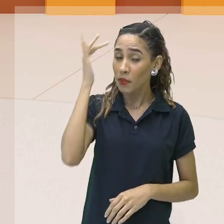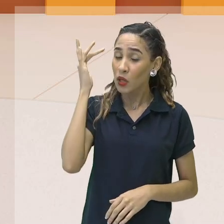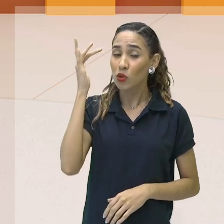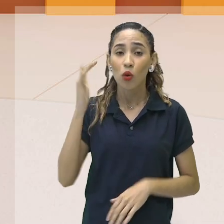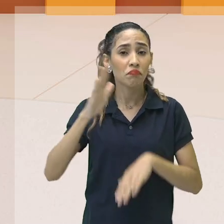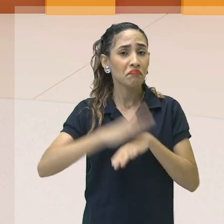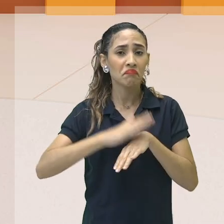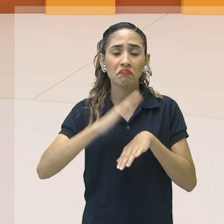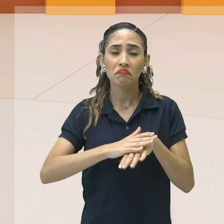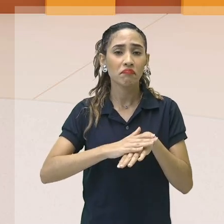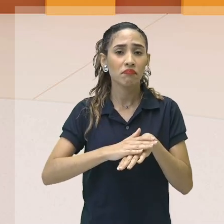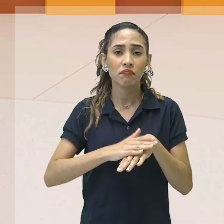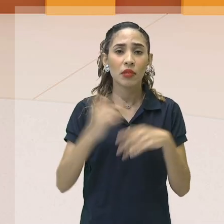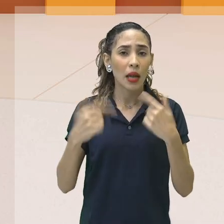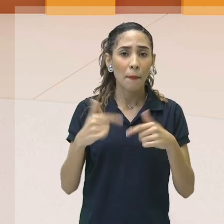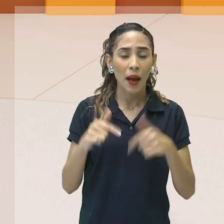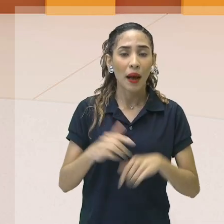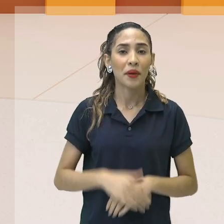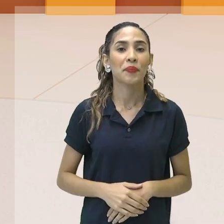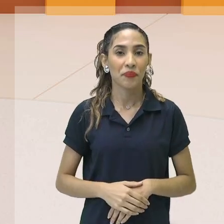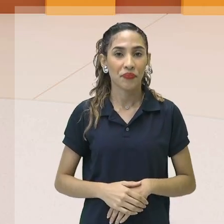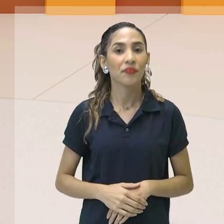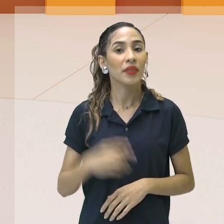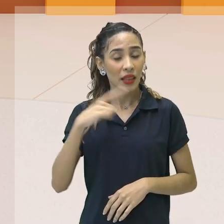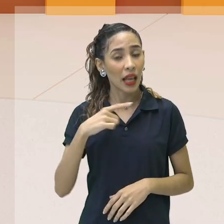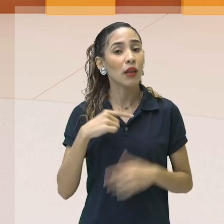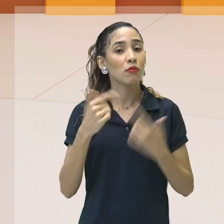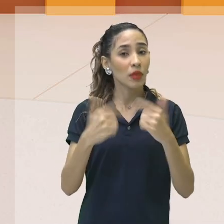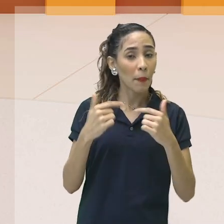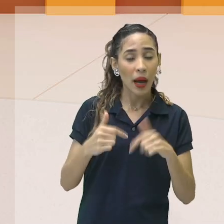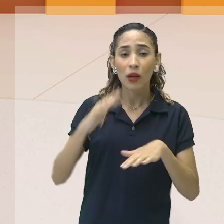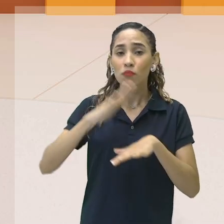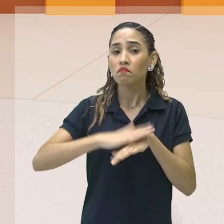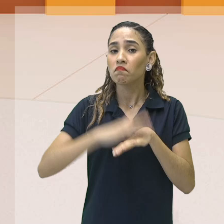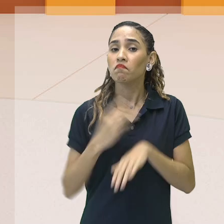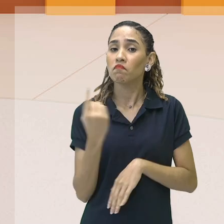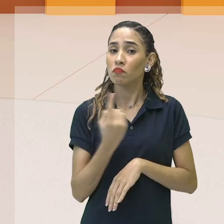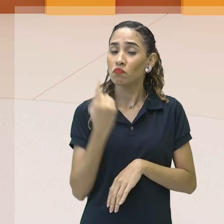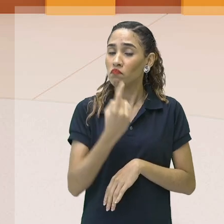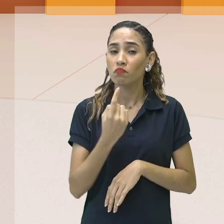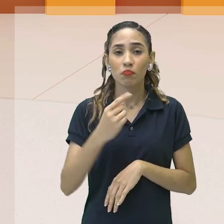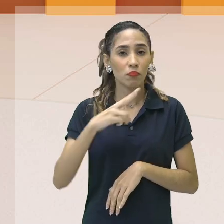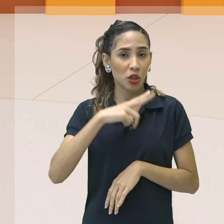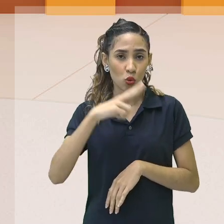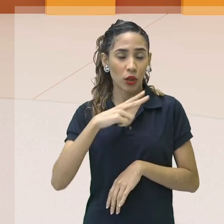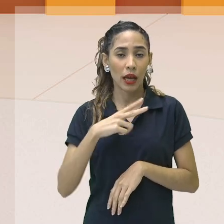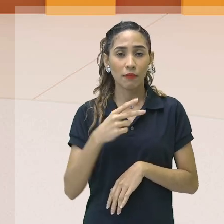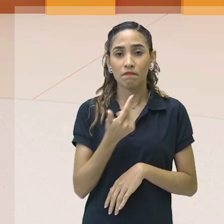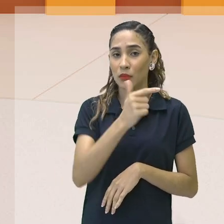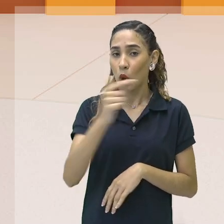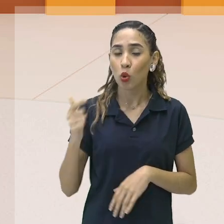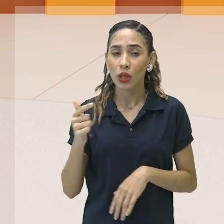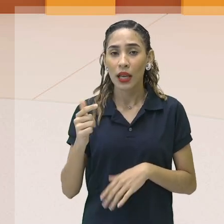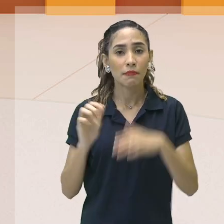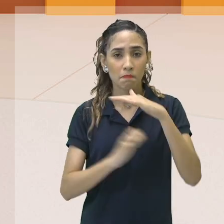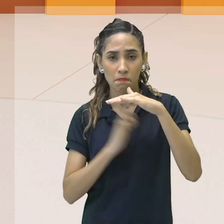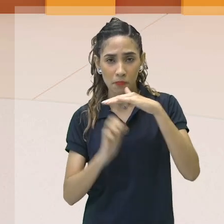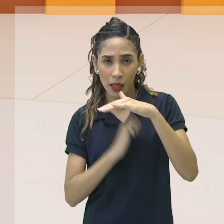uma olhada aí. É o pessoal que exerce uma atividade autônoma, trabalha por conta própria, não tem empregados, né? Ele faz o serviço